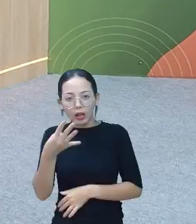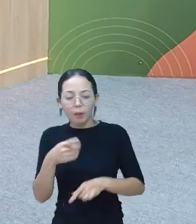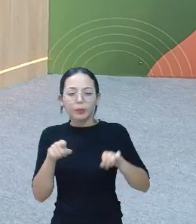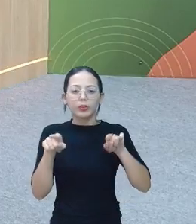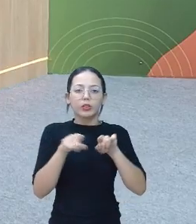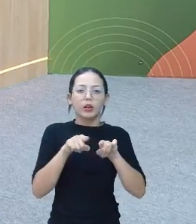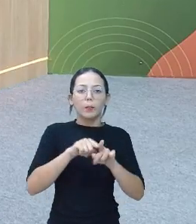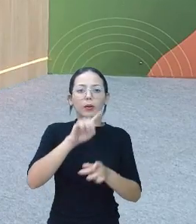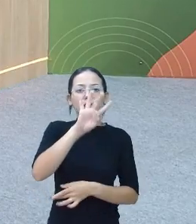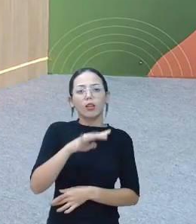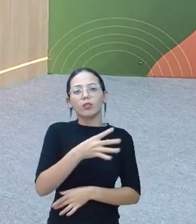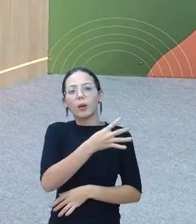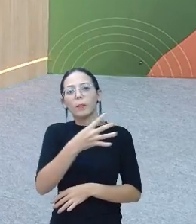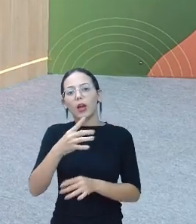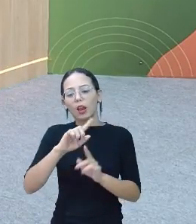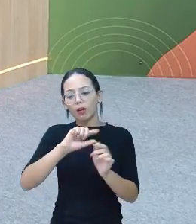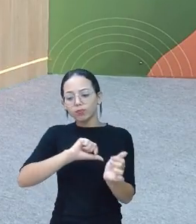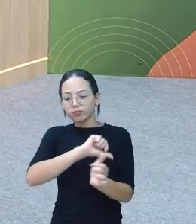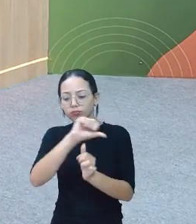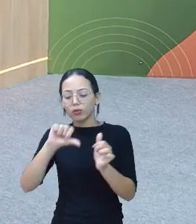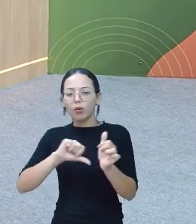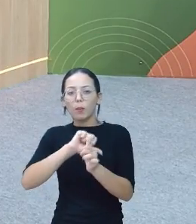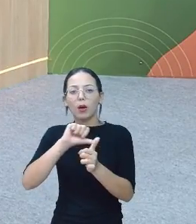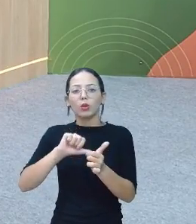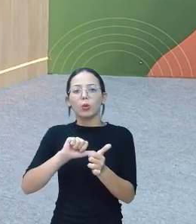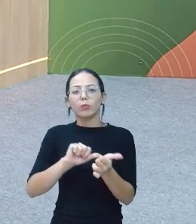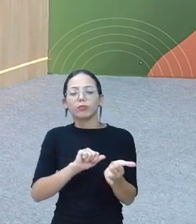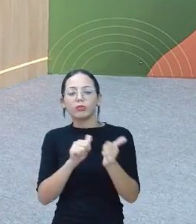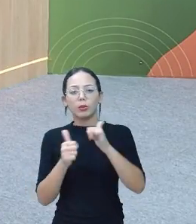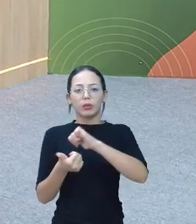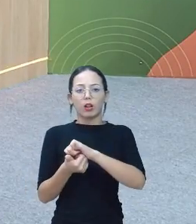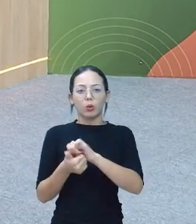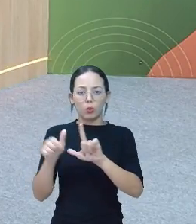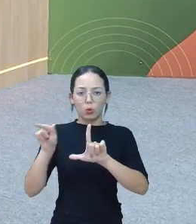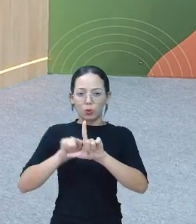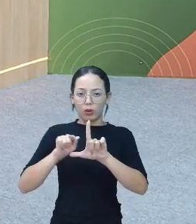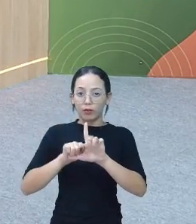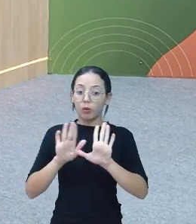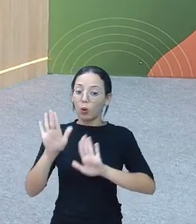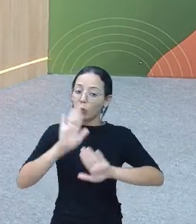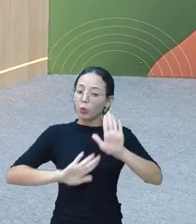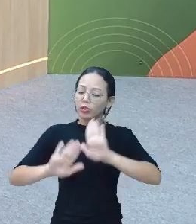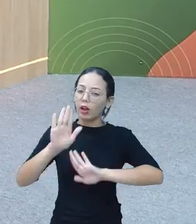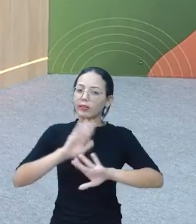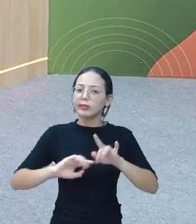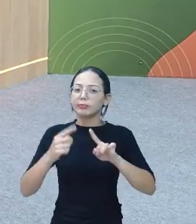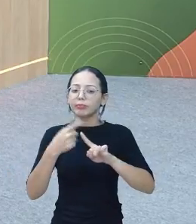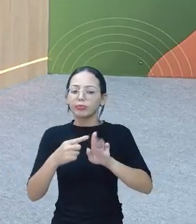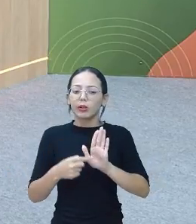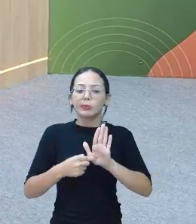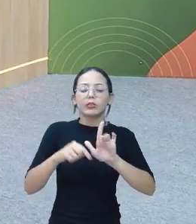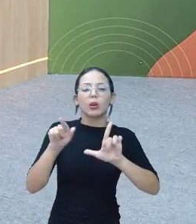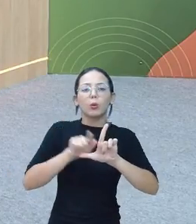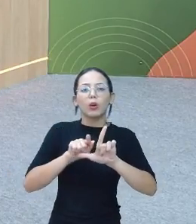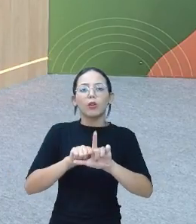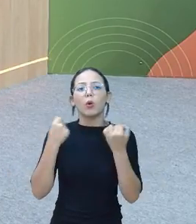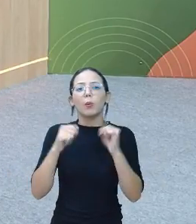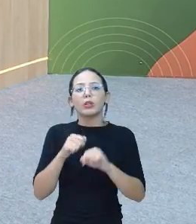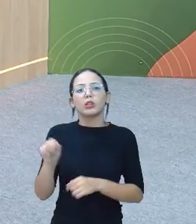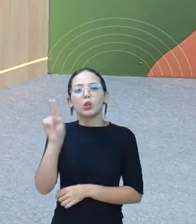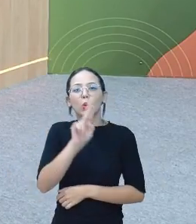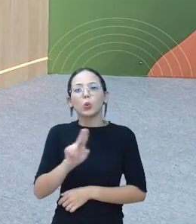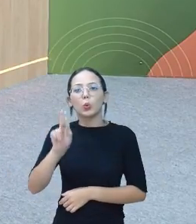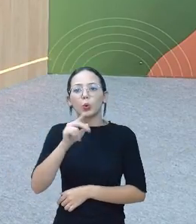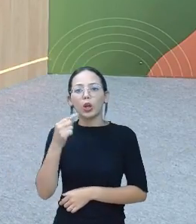e representá-lo num gráfico. Só toma muito cuidado, porque quando você vai representar um gráfico, você tem que utilizar uma